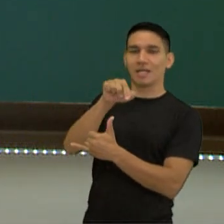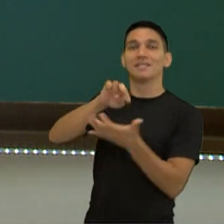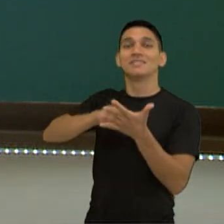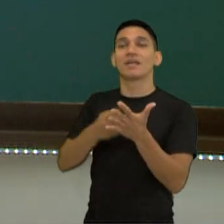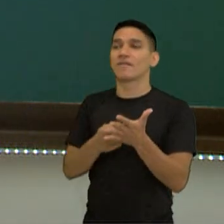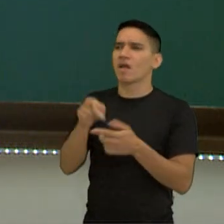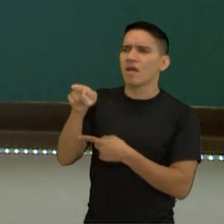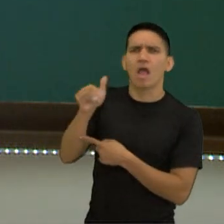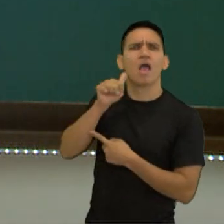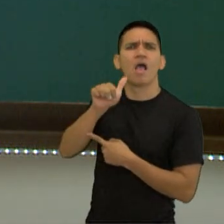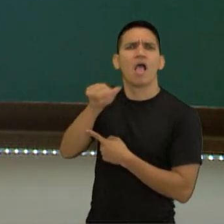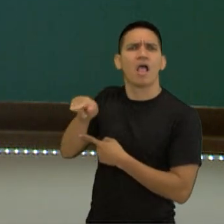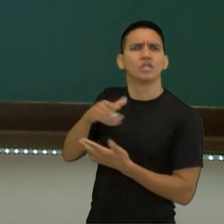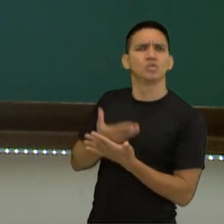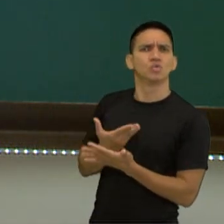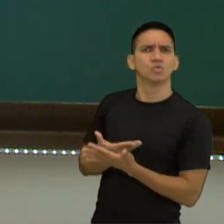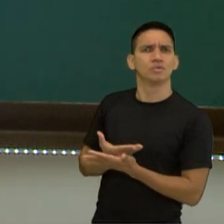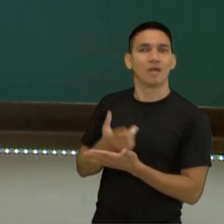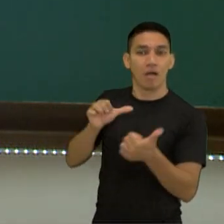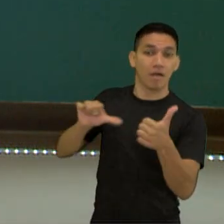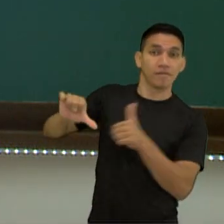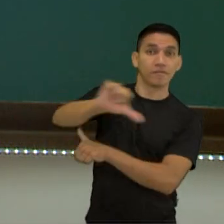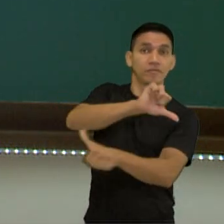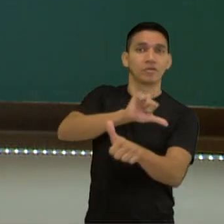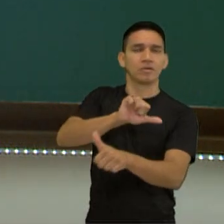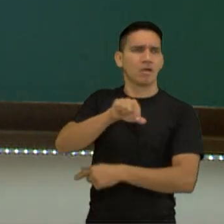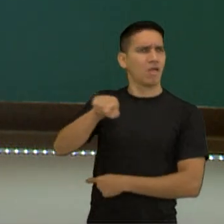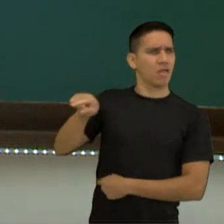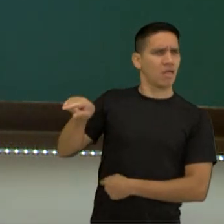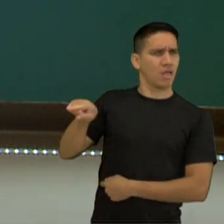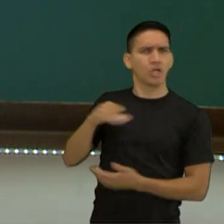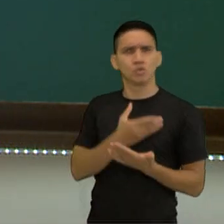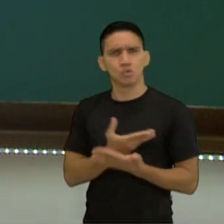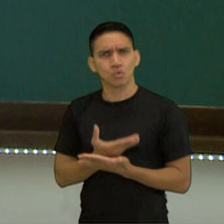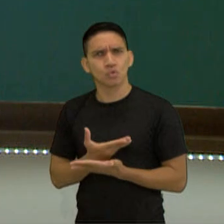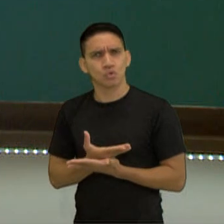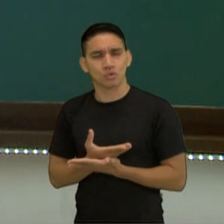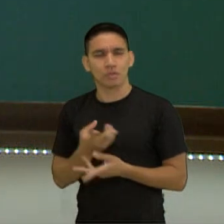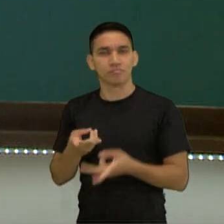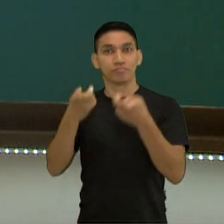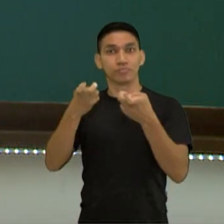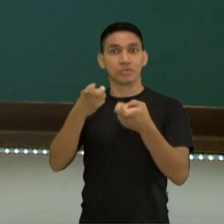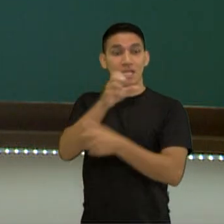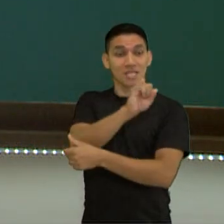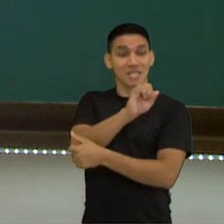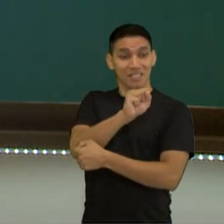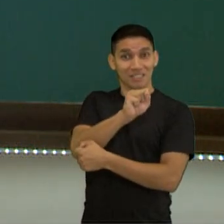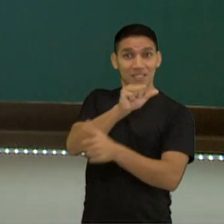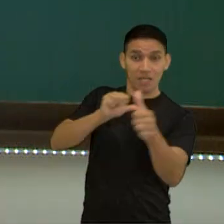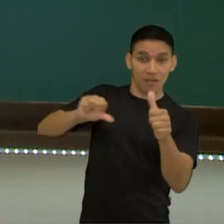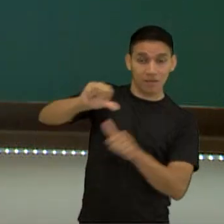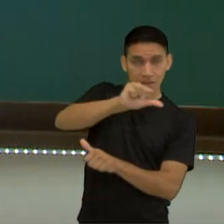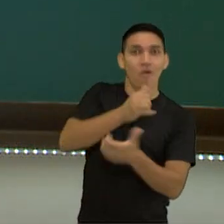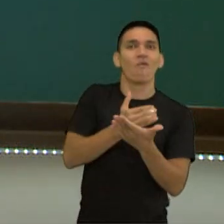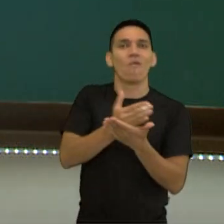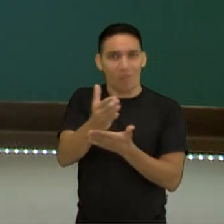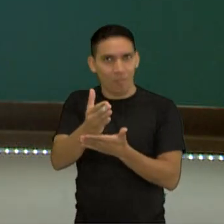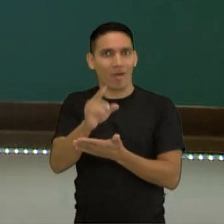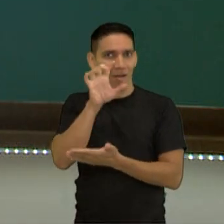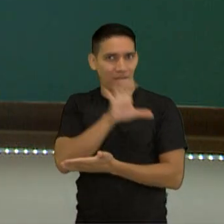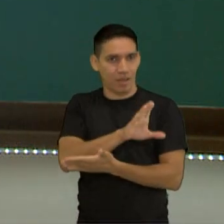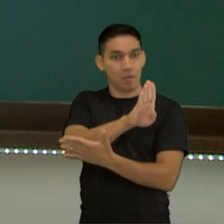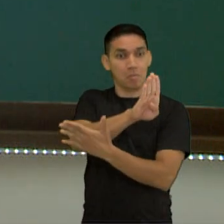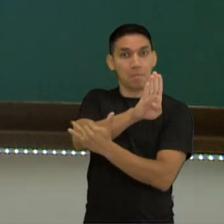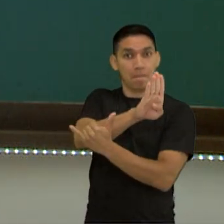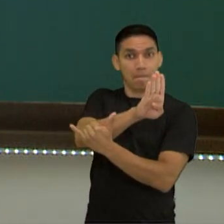agora? Vejam que nós invertemos a posição do sujeito em relação ao verbo auxiliar. Iniciamos a frase com o